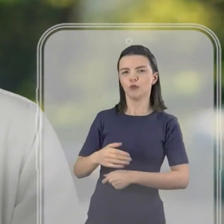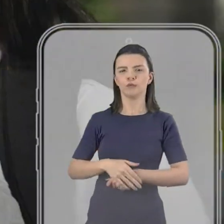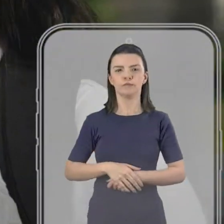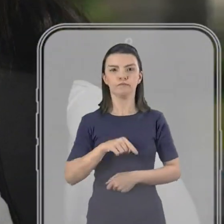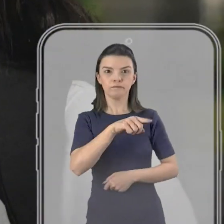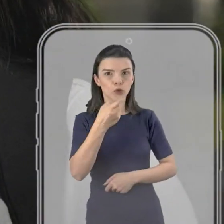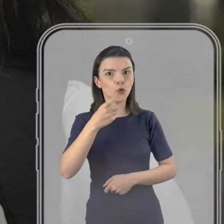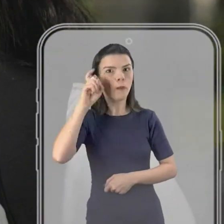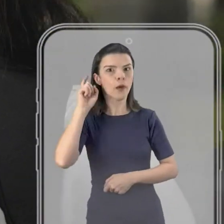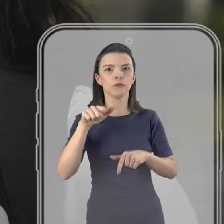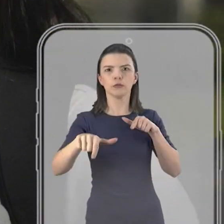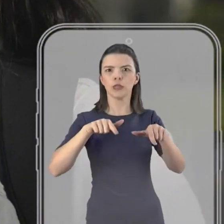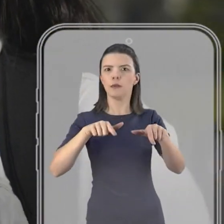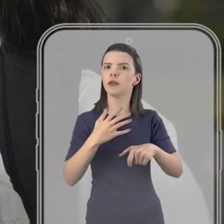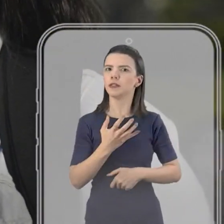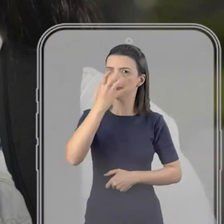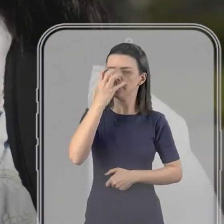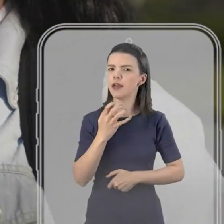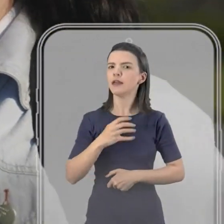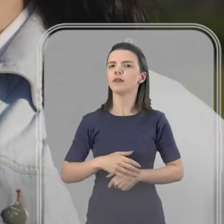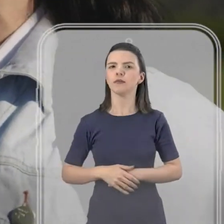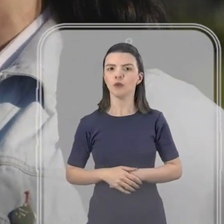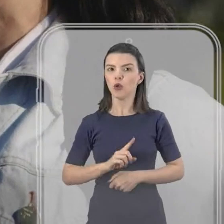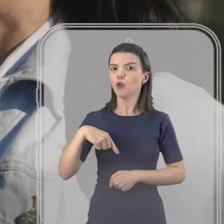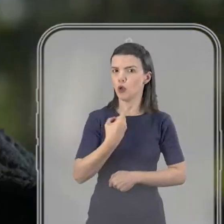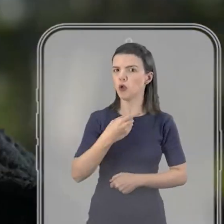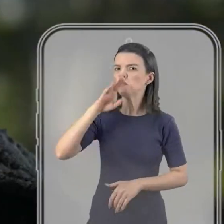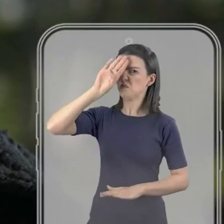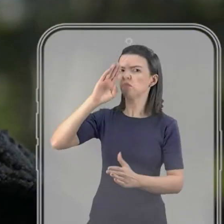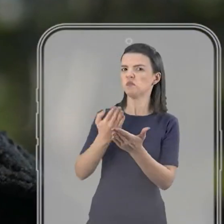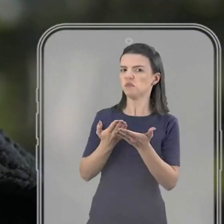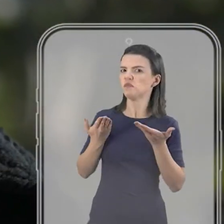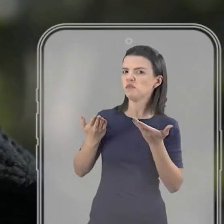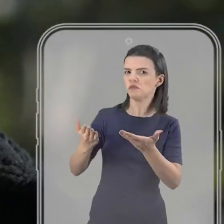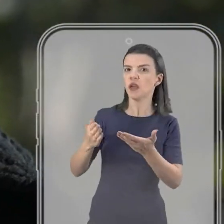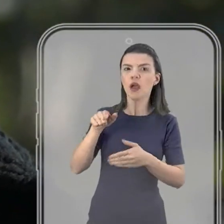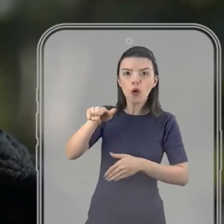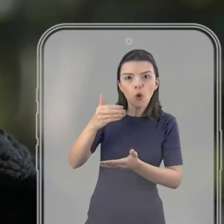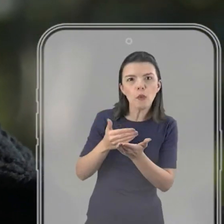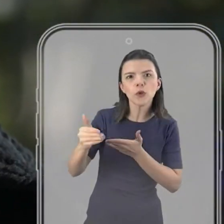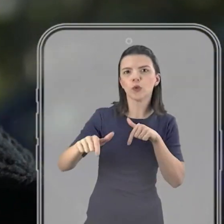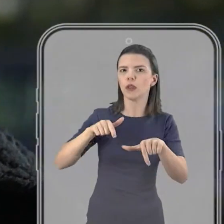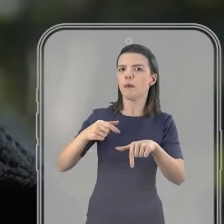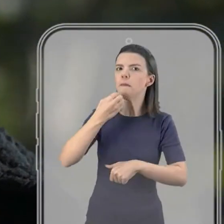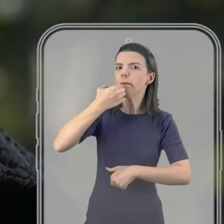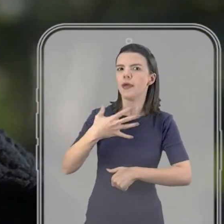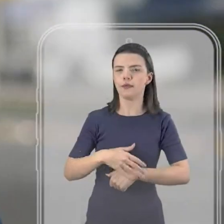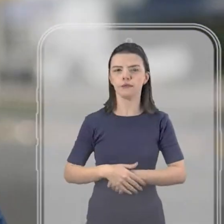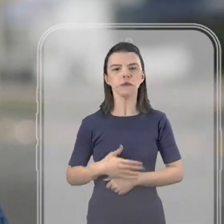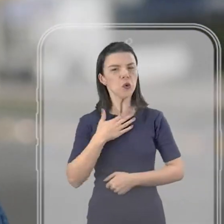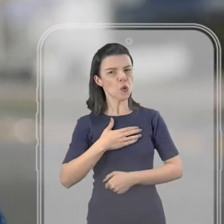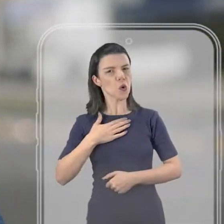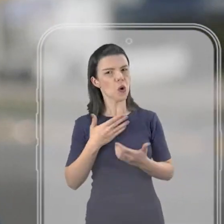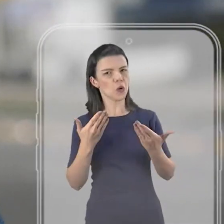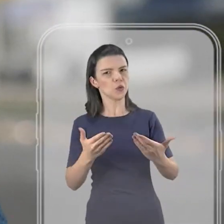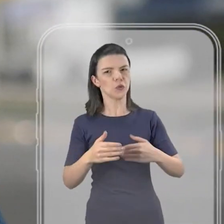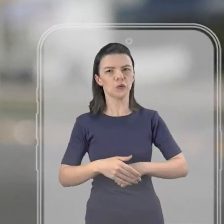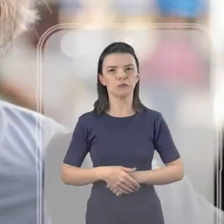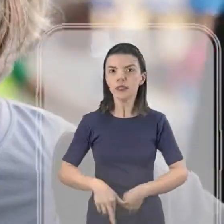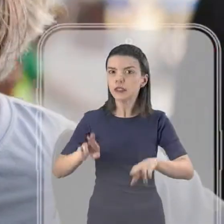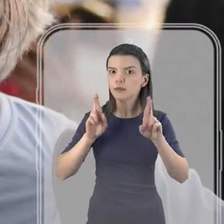prefeito que eu quero. Ele está vindo fazer a diferença. Eu acho que esse é o propósito dele. A gente tem que dar crédito porque o começo dele já foi bom. Eu gosto.